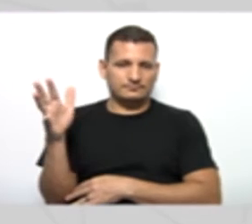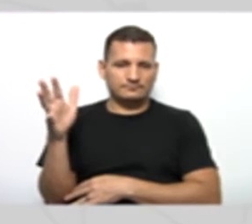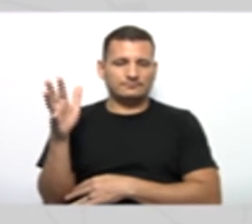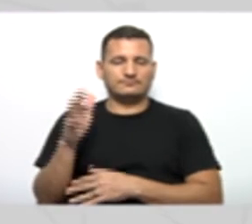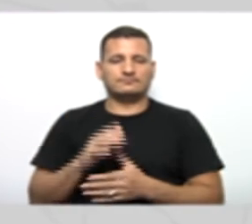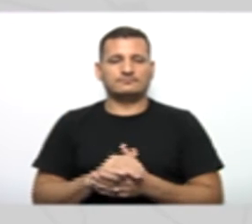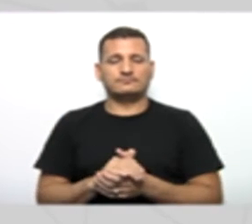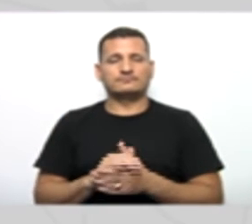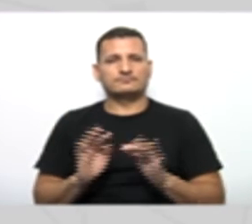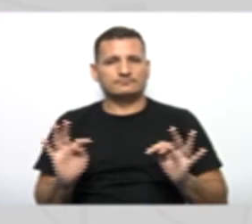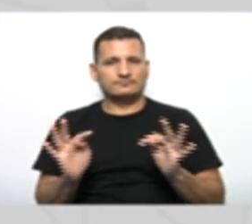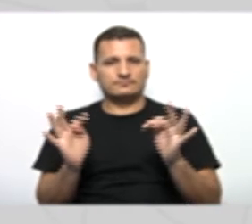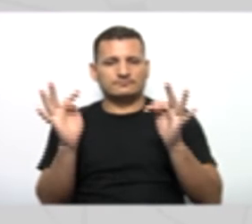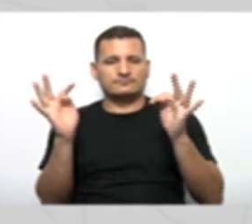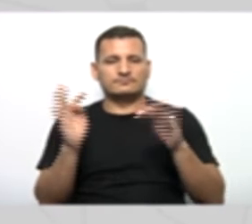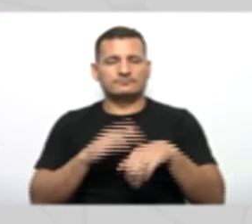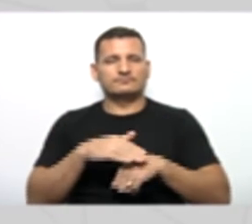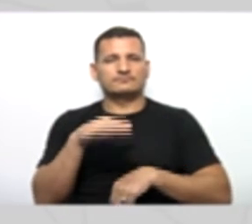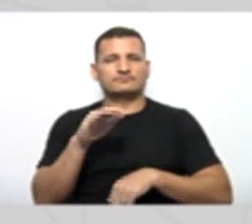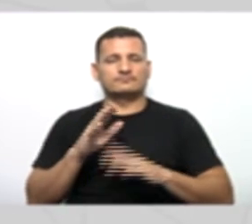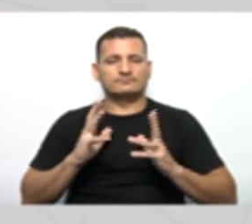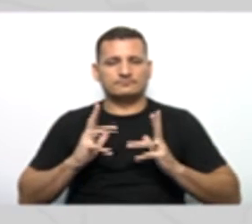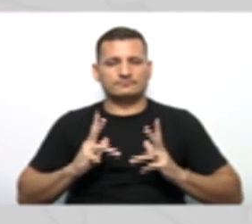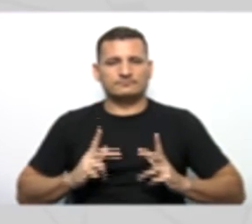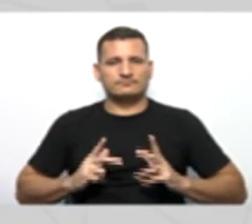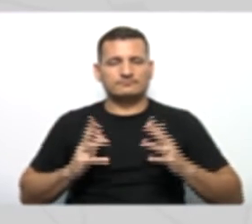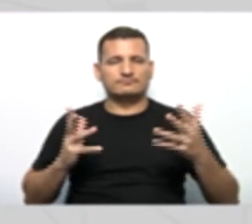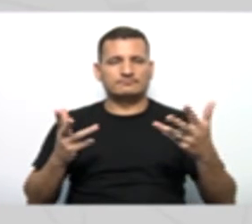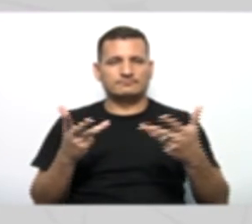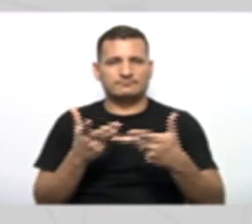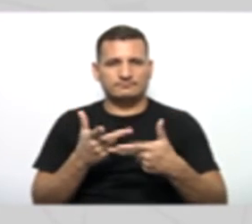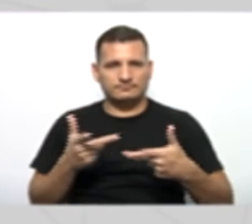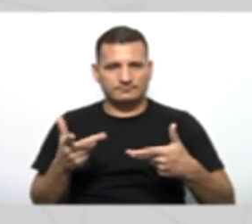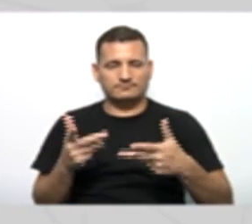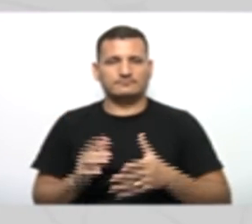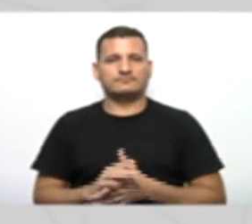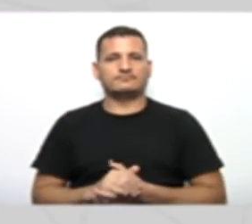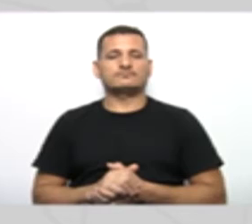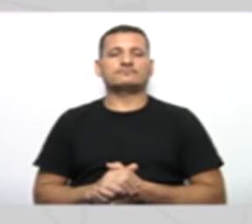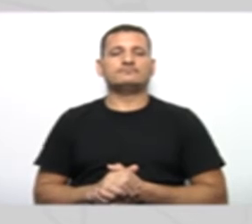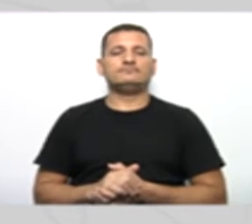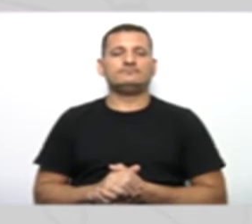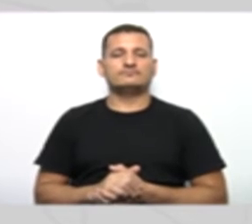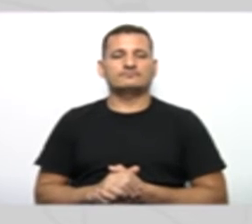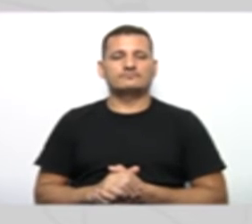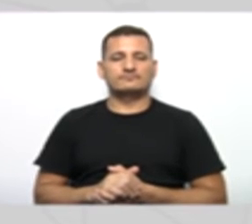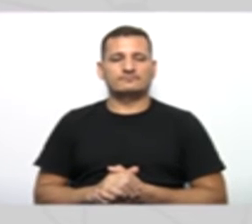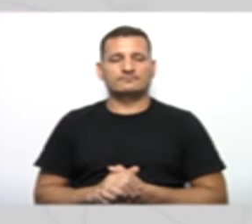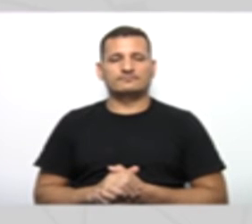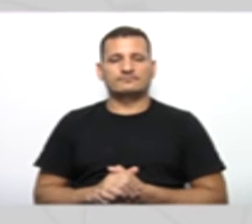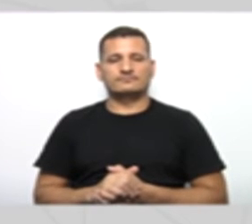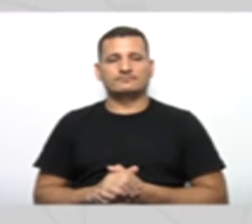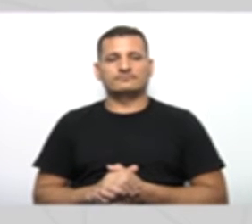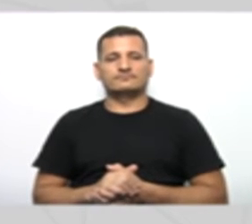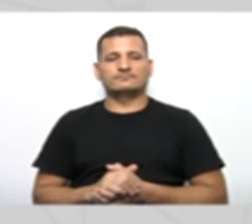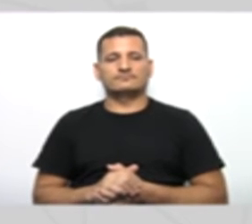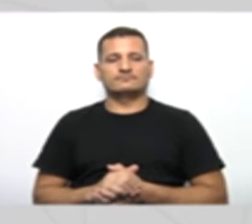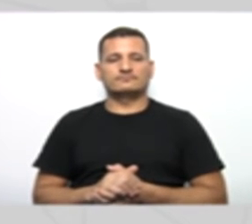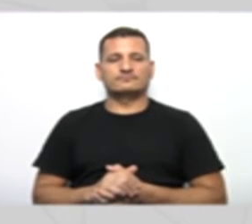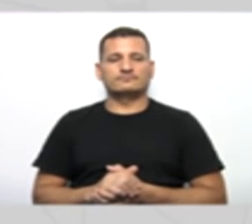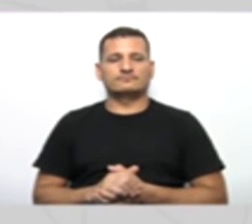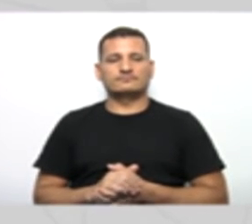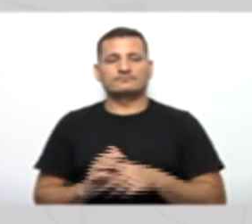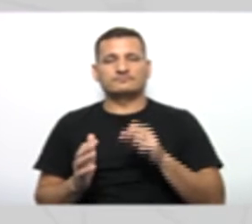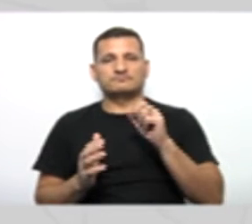de tecnologias mais limpas e eficientes. Ou a resposta incorreta é a